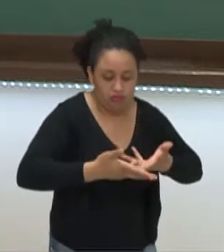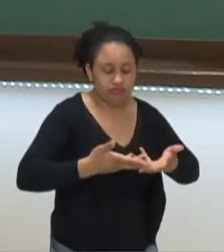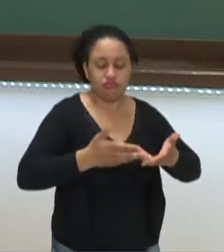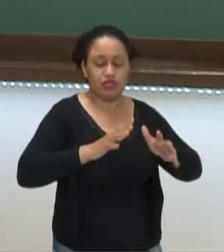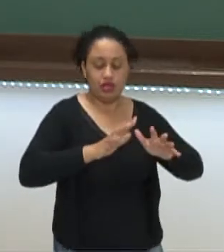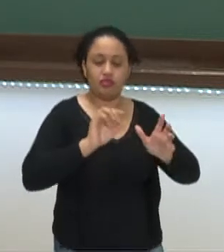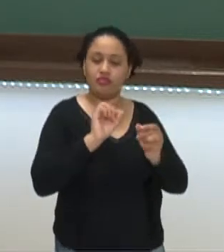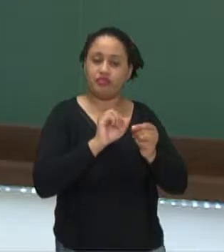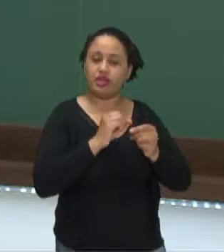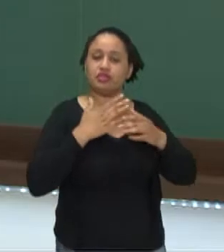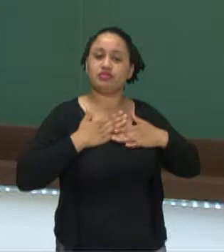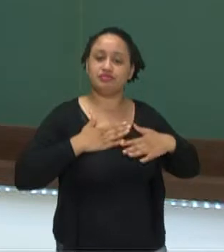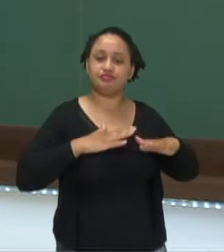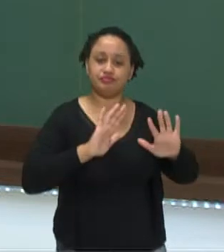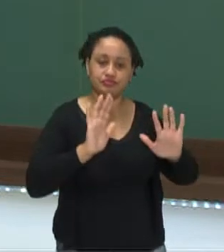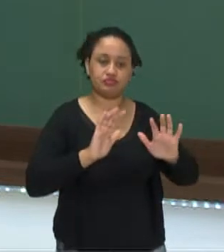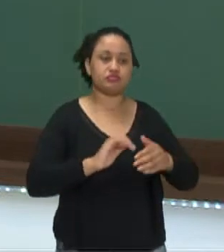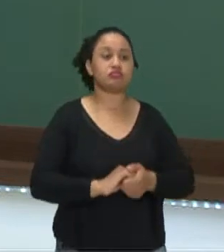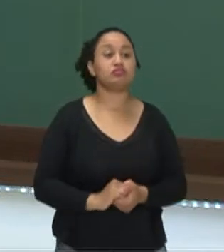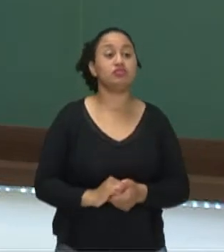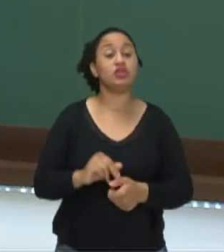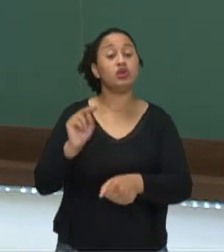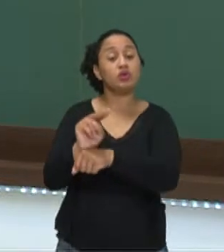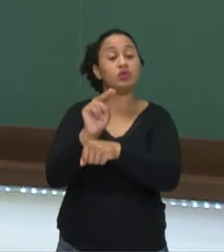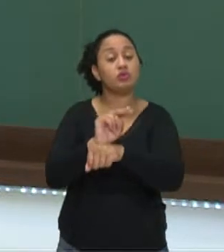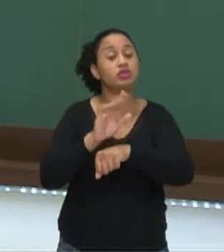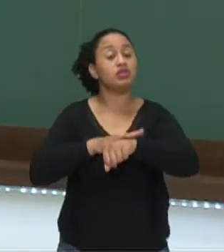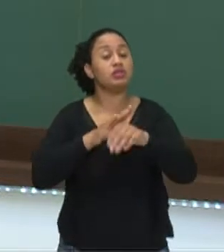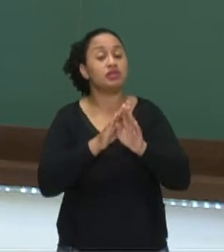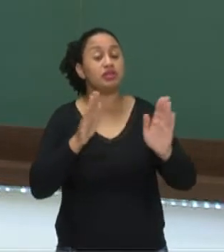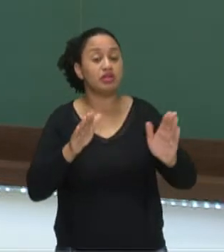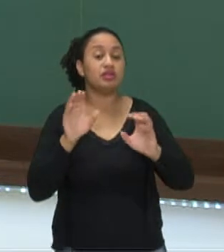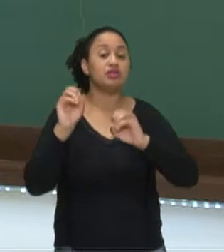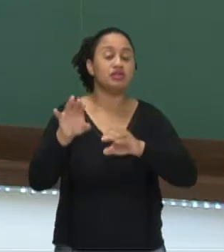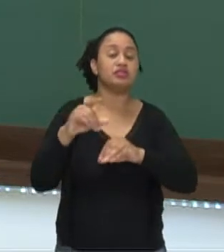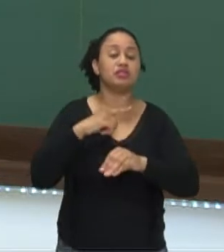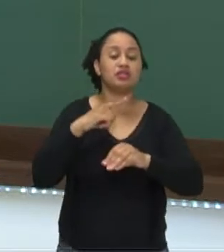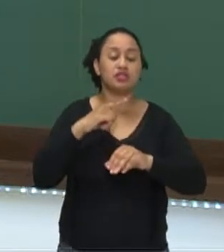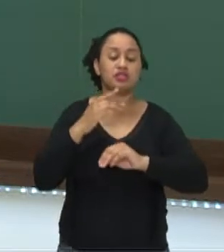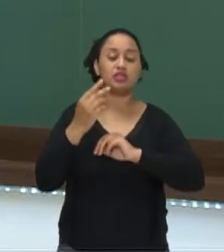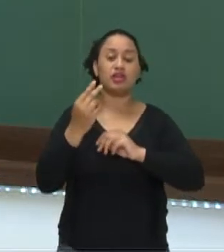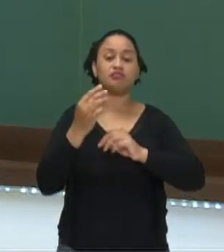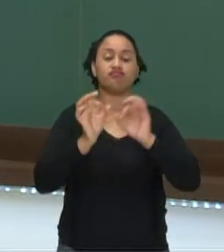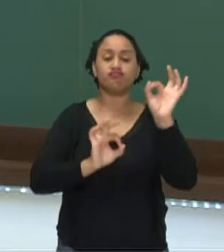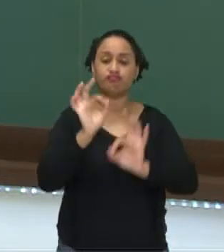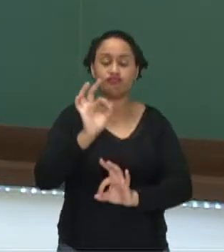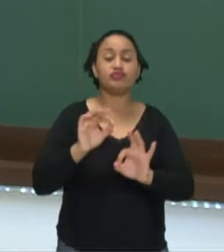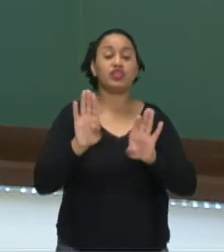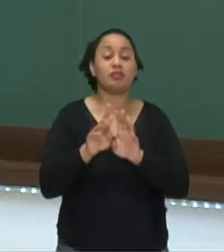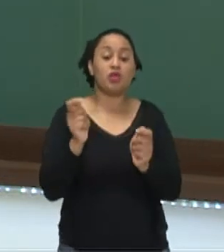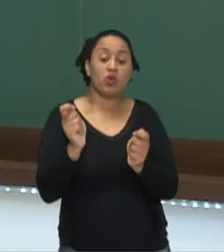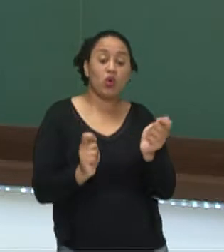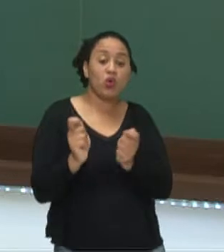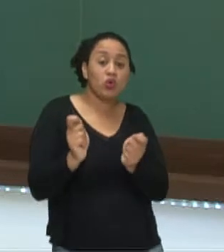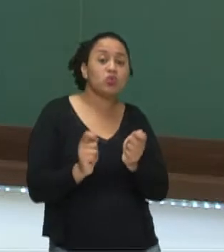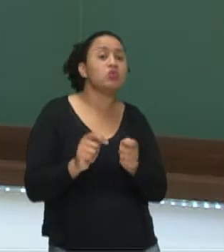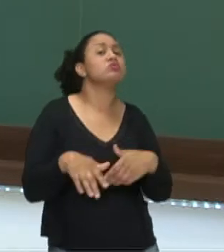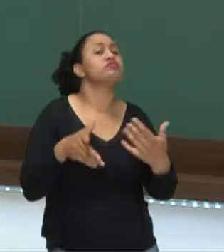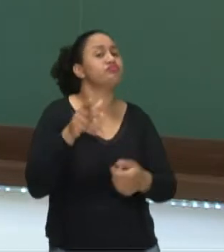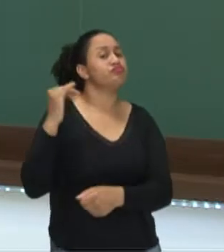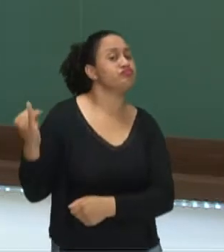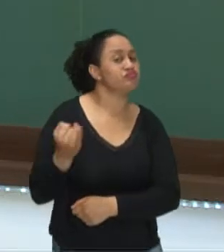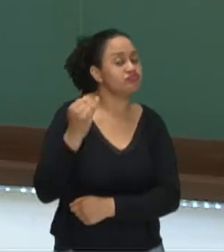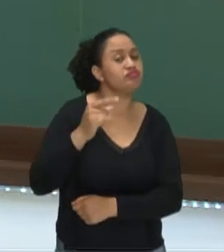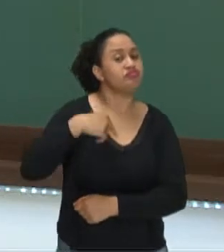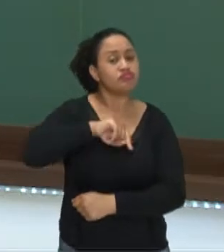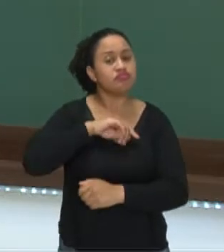nada. Cuidar do tempo ensina a ter noções de disciplina e autocontrole. E como isso é fundamental para evoluirmos,